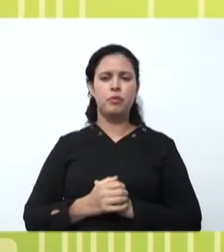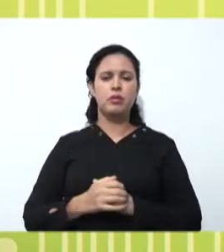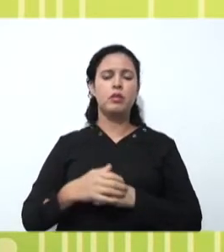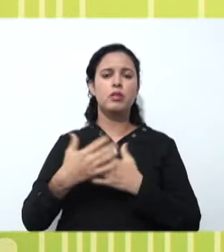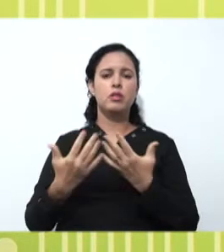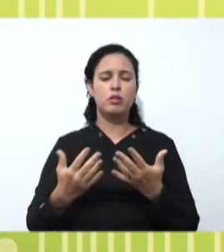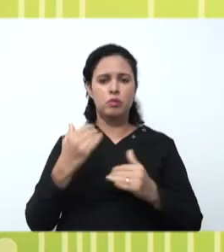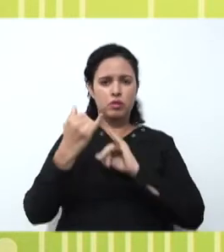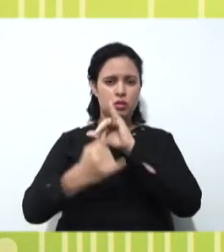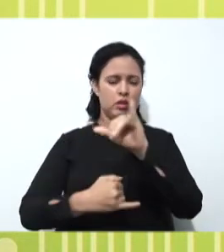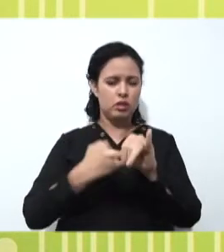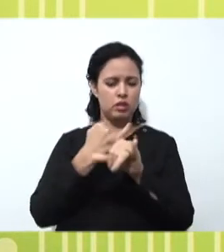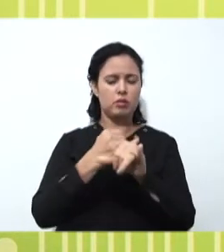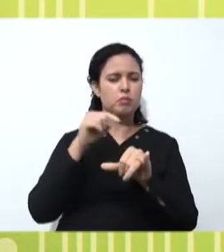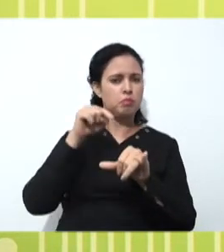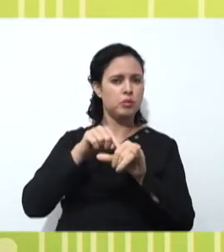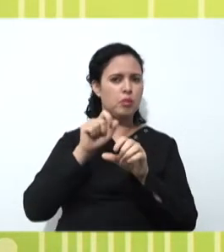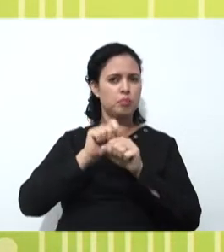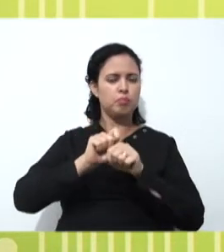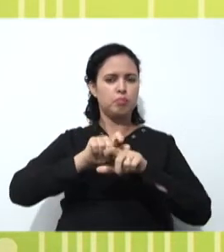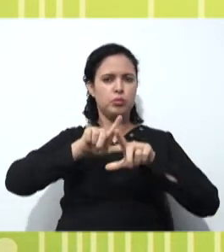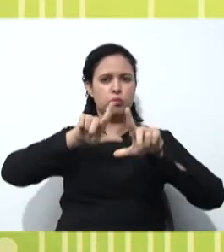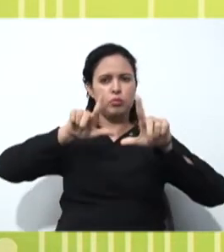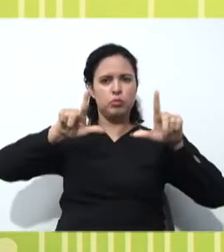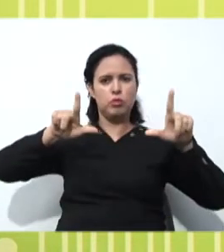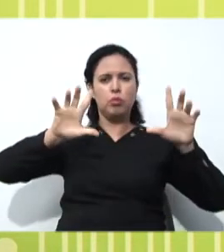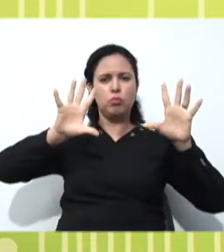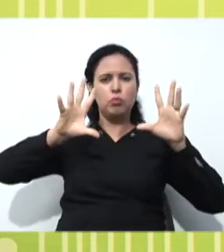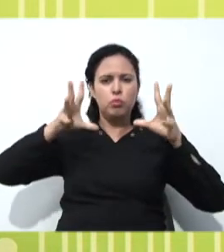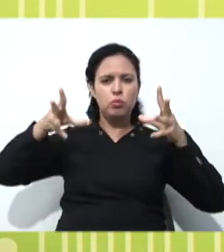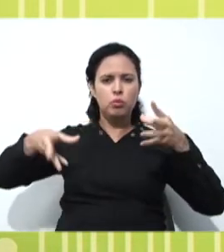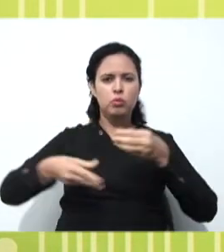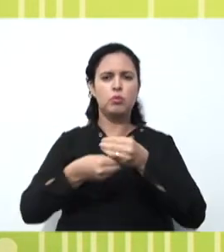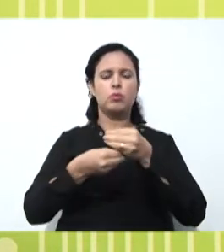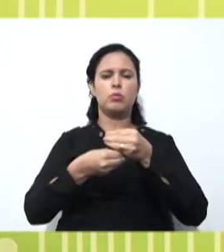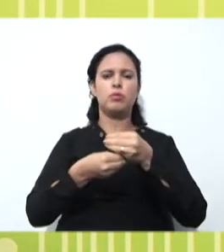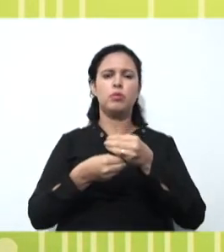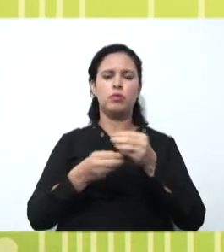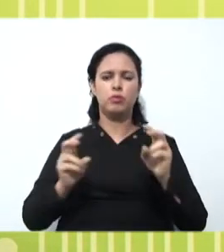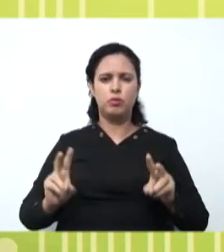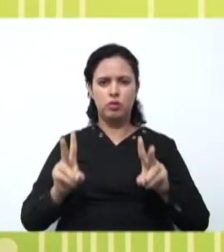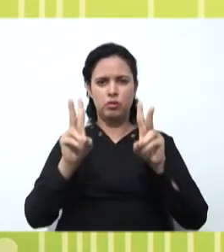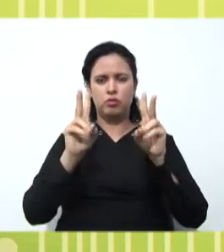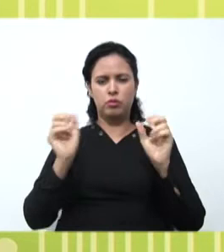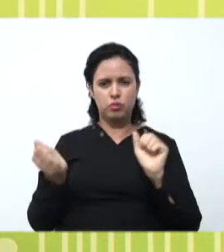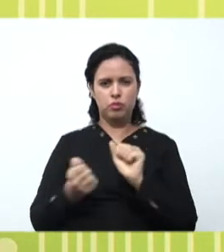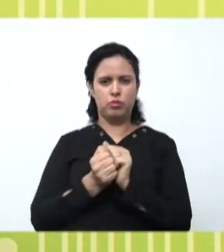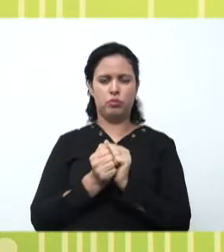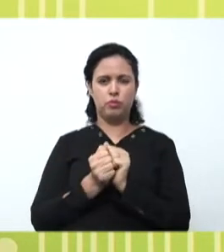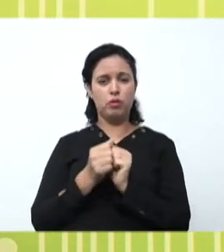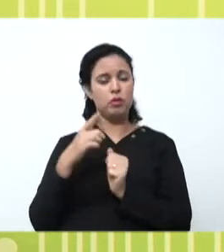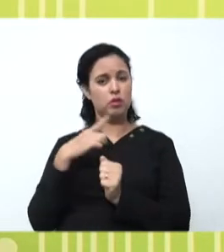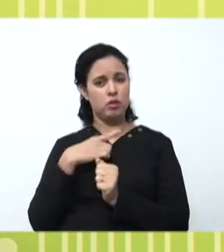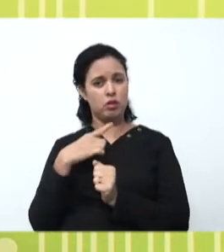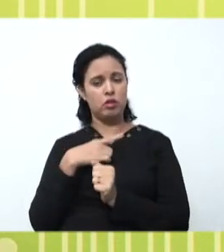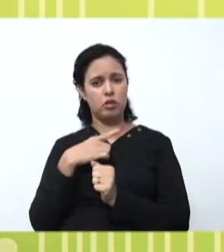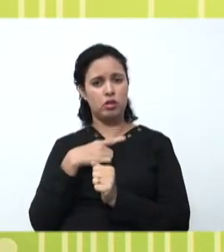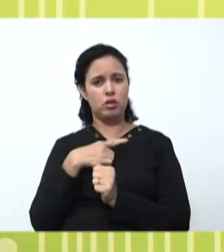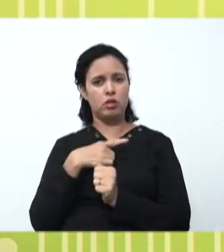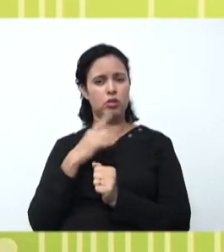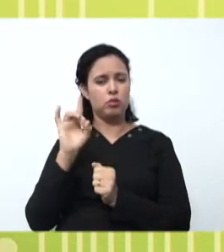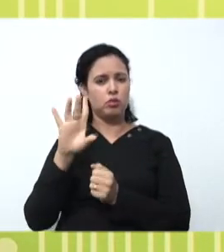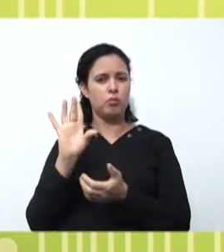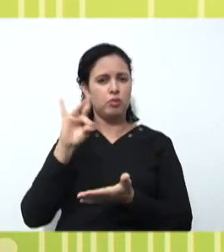uma plataforma que agrega todos esses valores também. Então, eu não tenho um negócio físico só, presencial,